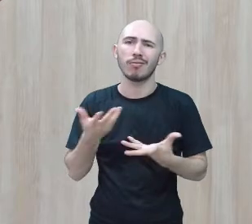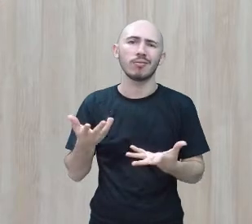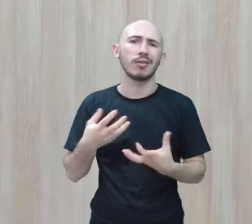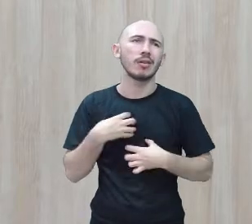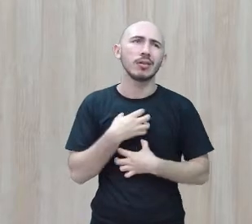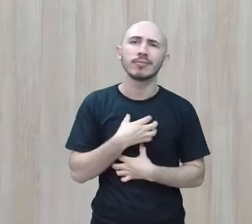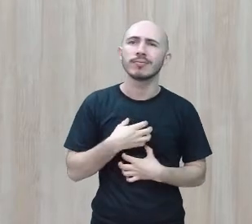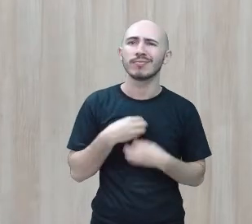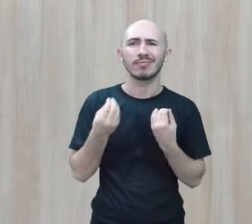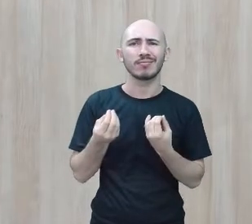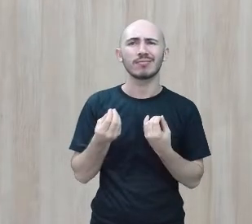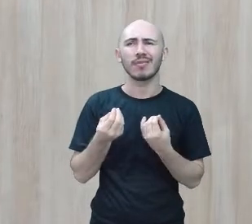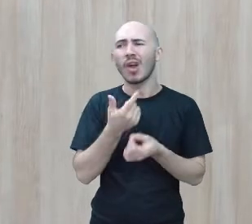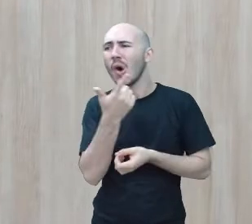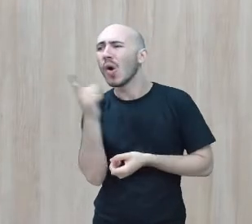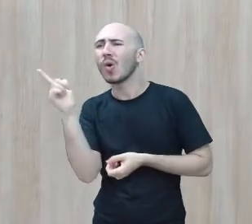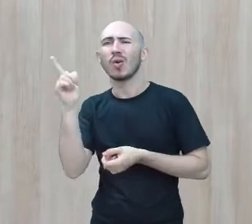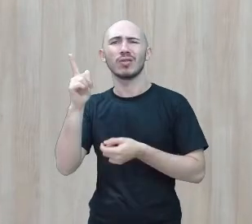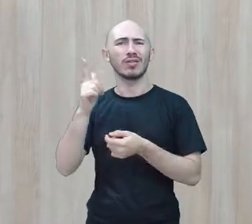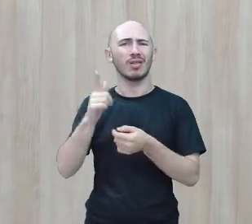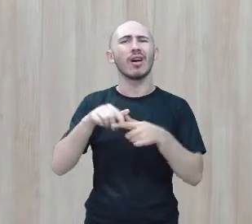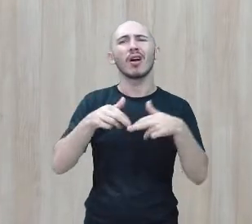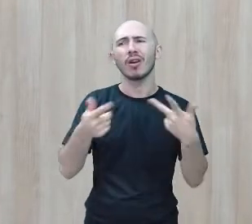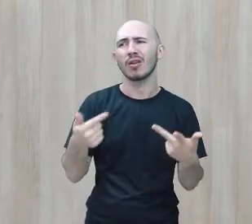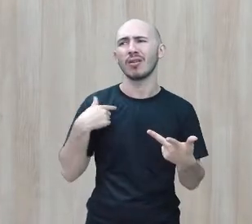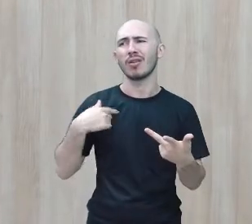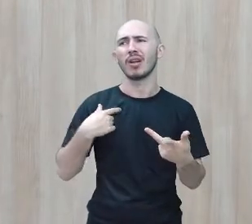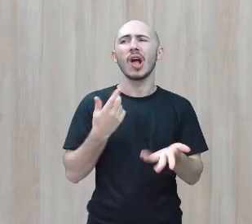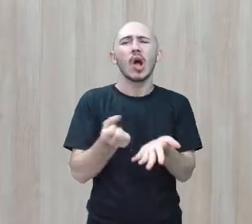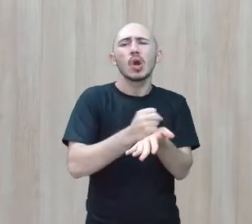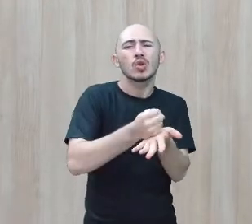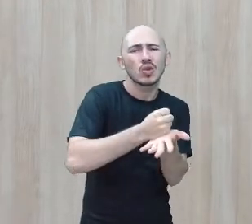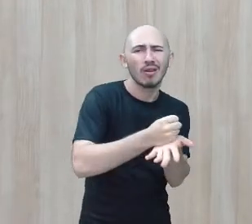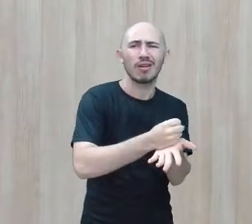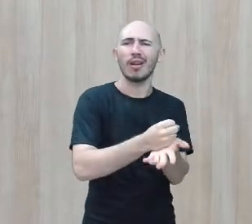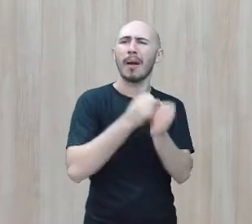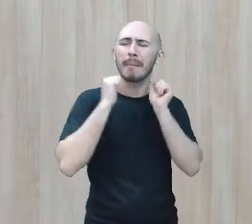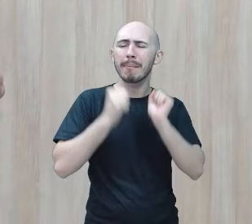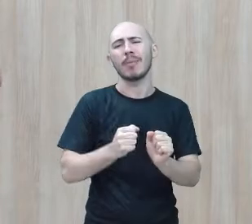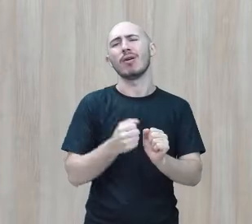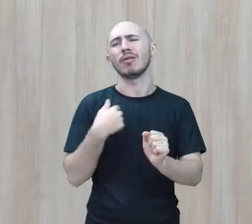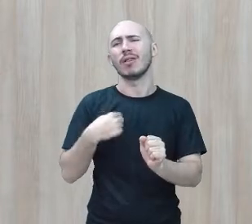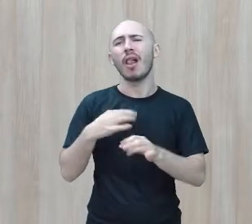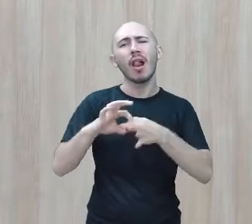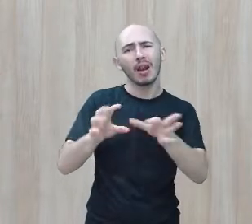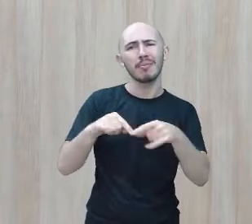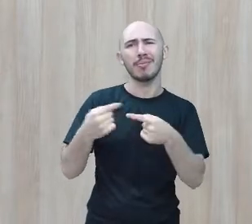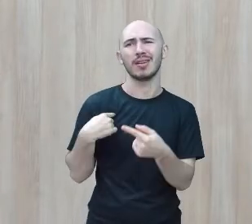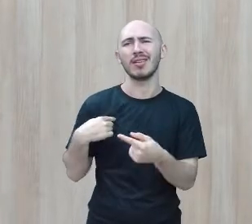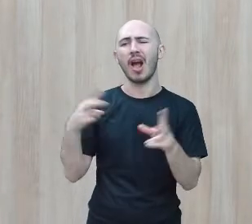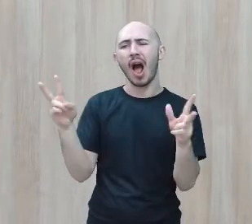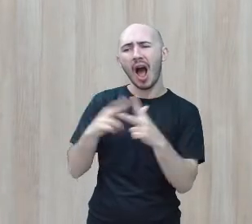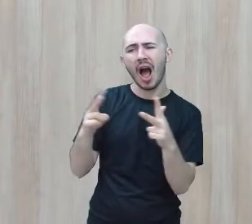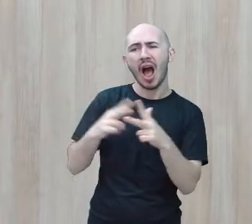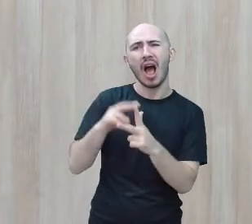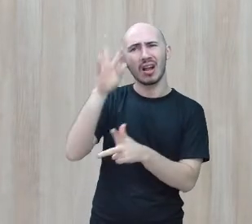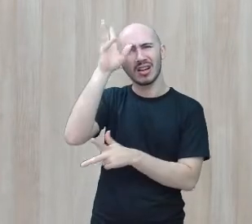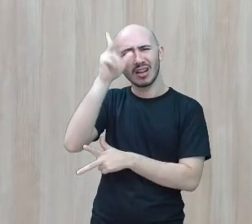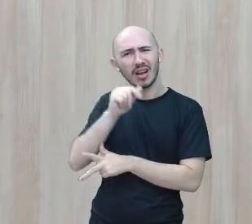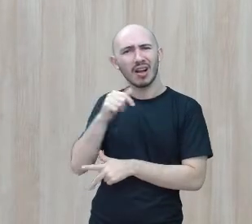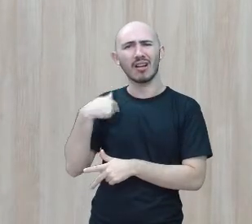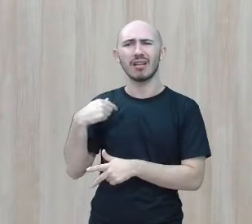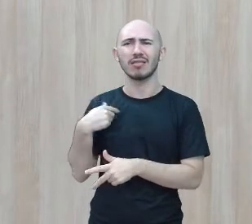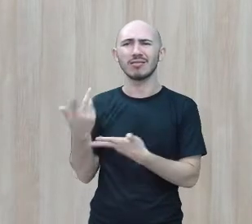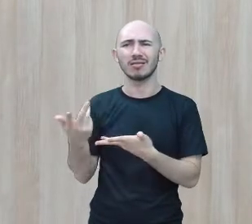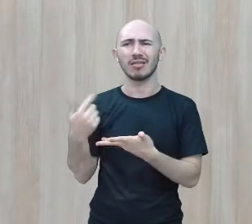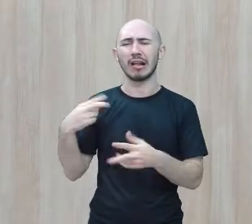fazem isso? Não tem outra coisa? Tantos videogames para eles jogarem, por que não inventaram uma briga de galo virtual? Não,